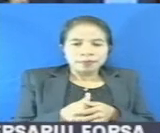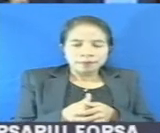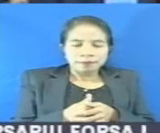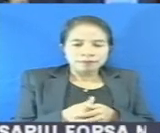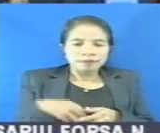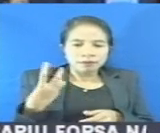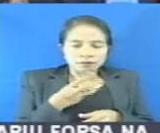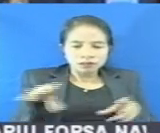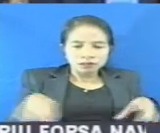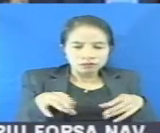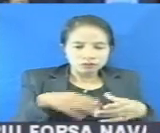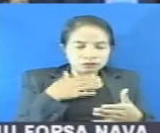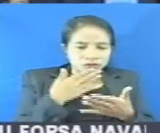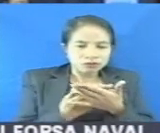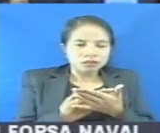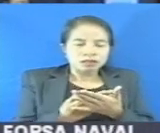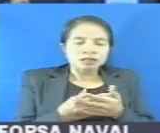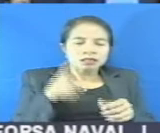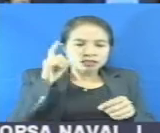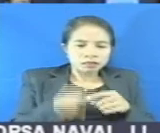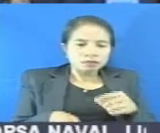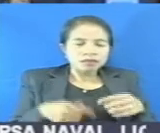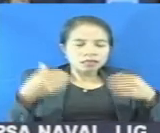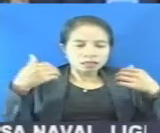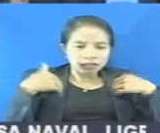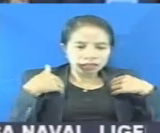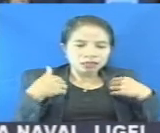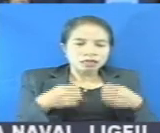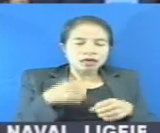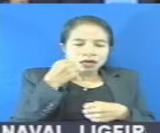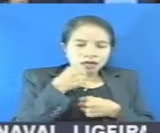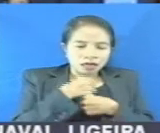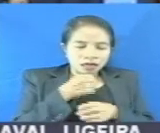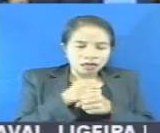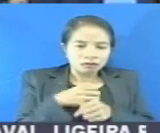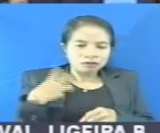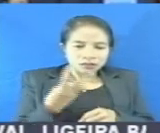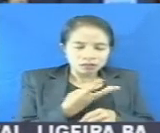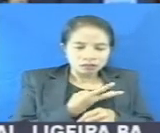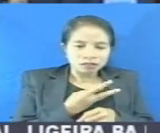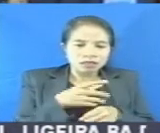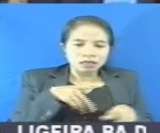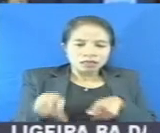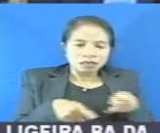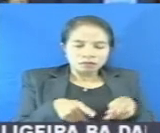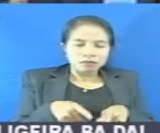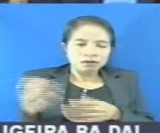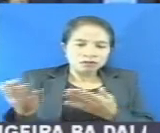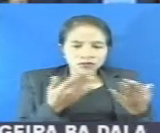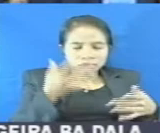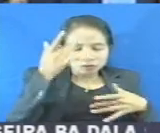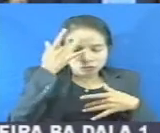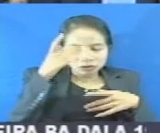lipta para bele ihatan buat ternebe halo para itene komunidade ne tamu pois emane lori moras